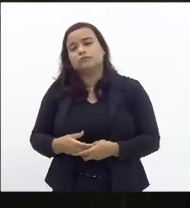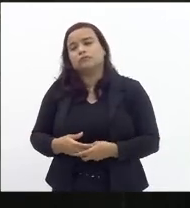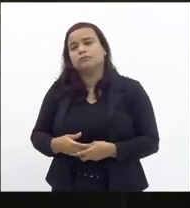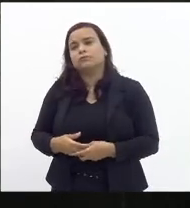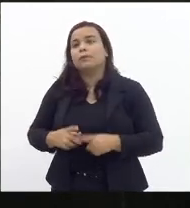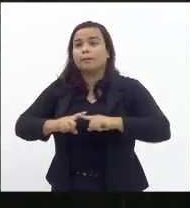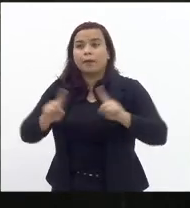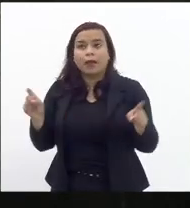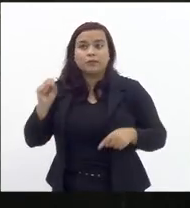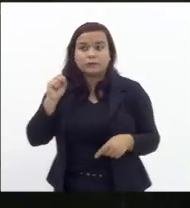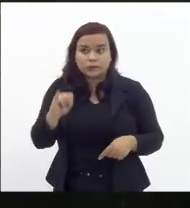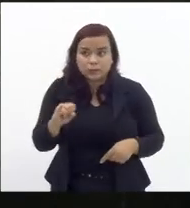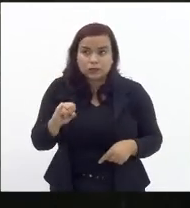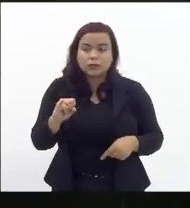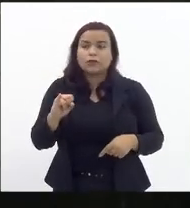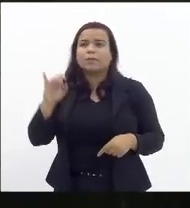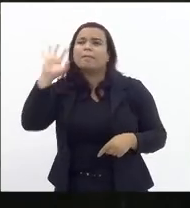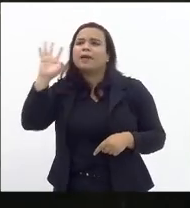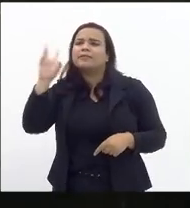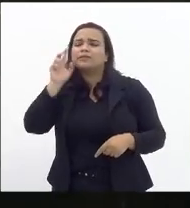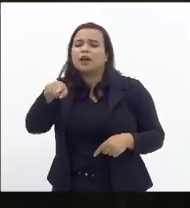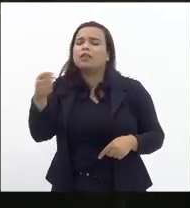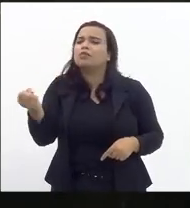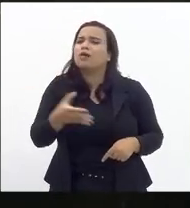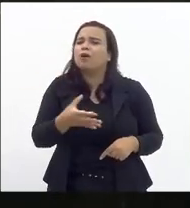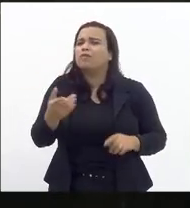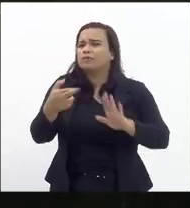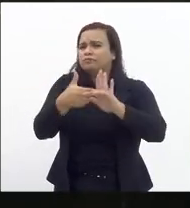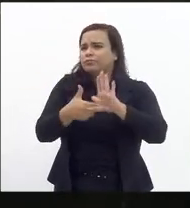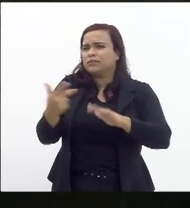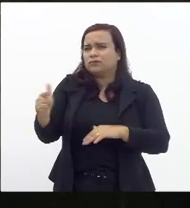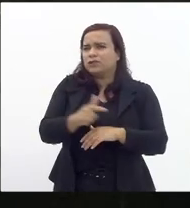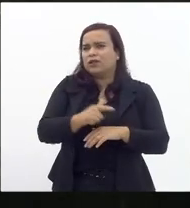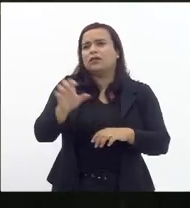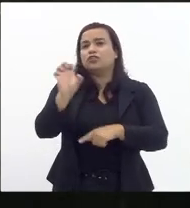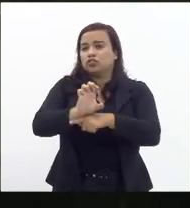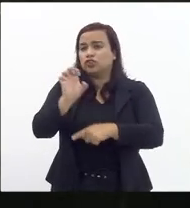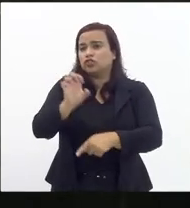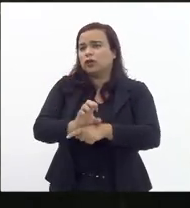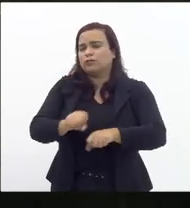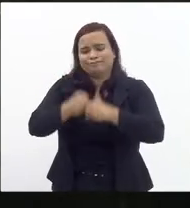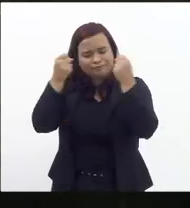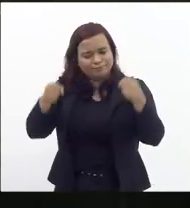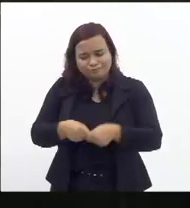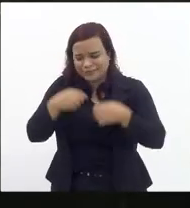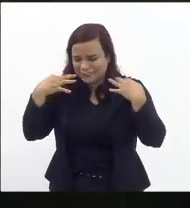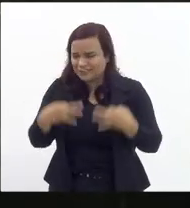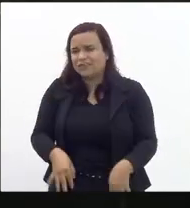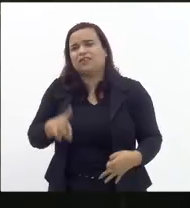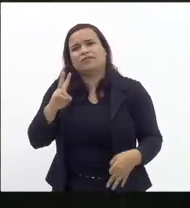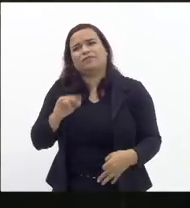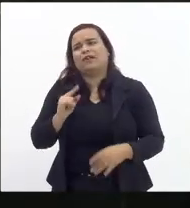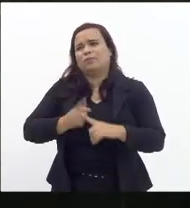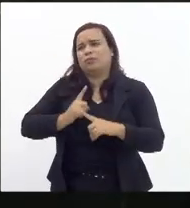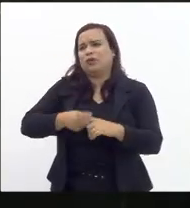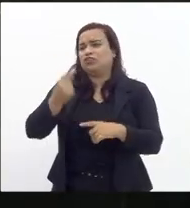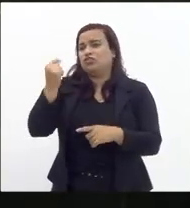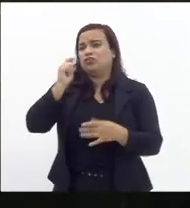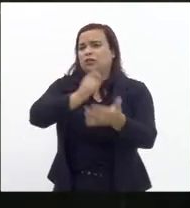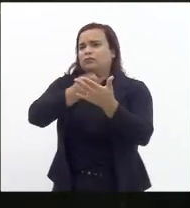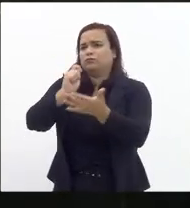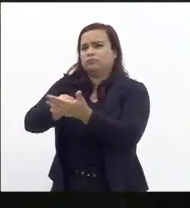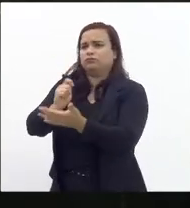Mas, se não entrarmos no novo regime, o Estado volta a quebrar, porque não tem dinheiro para pagar